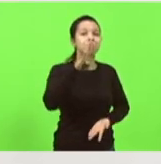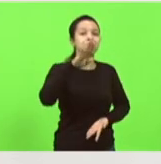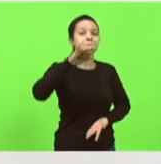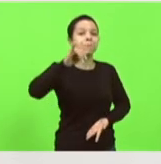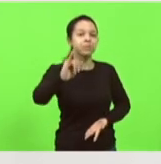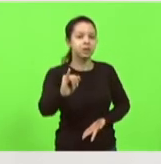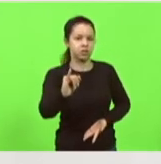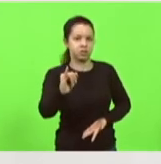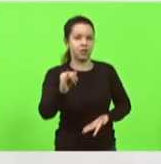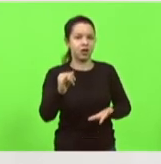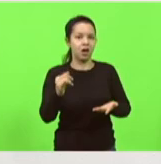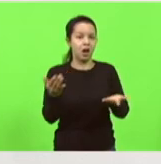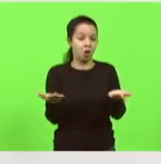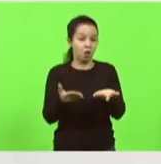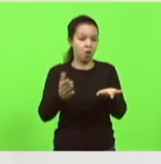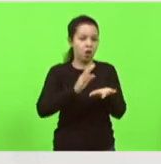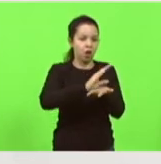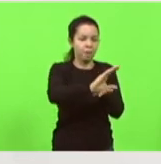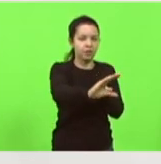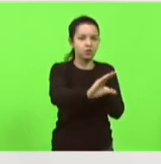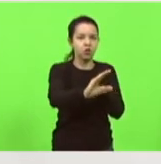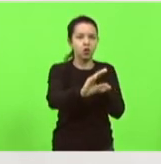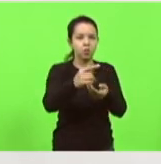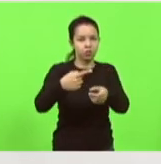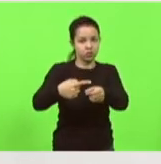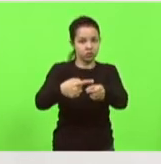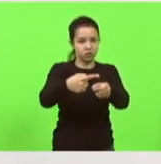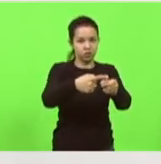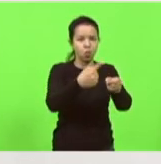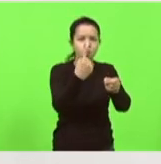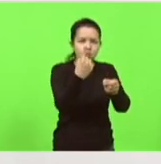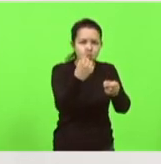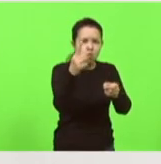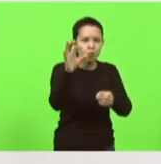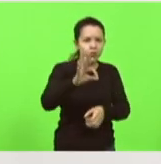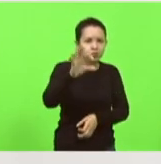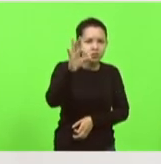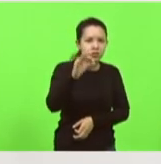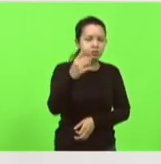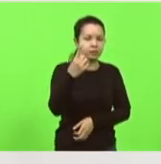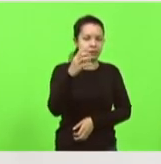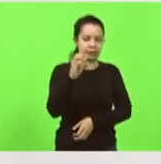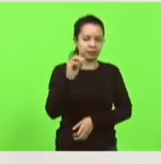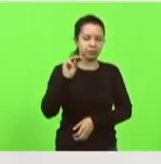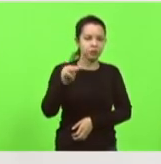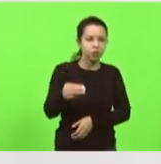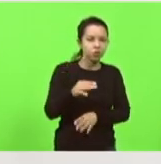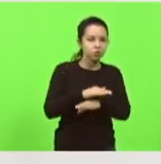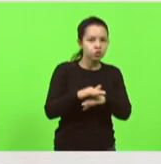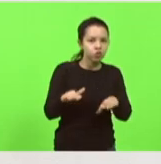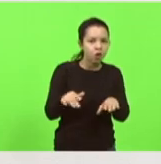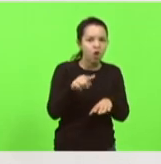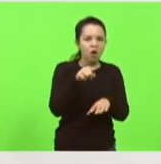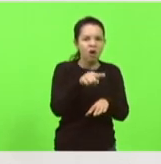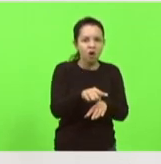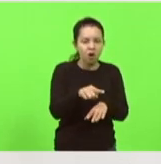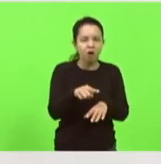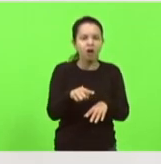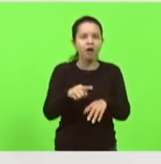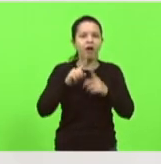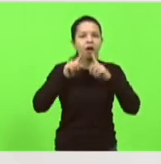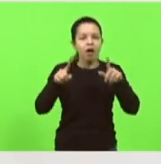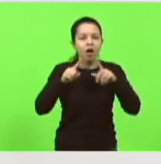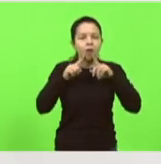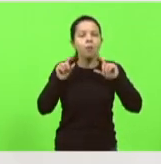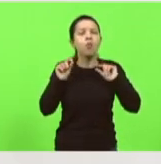repassou para os municípios 1% disso, que é somente 10 milhões. Estão enchendo o saco com o quê? Tu